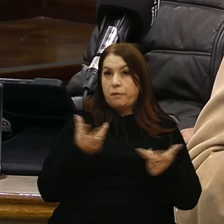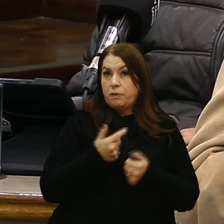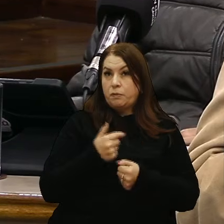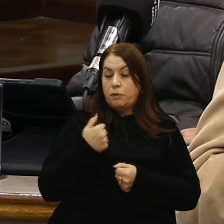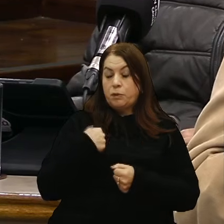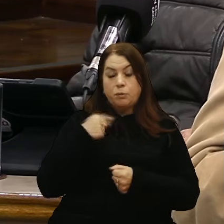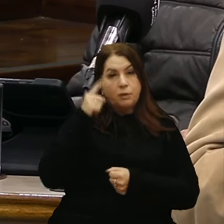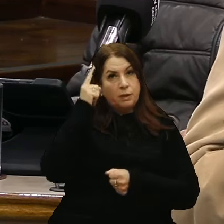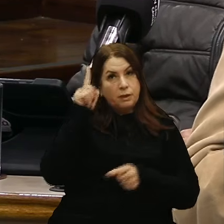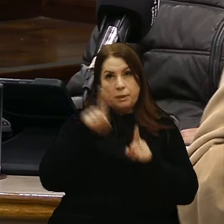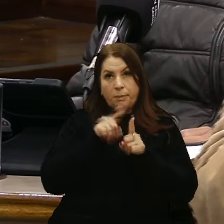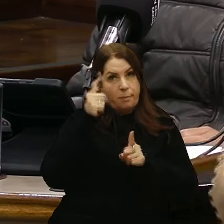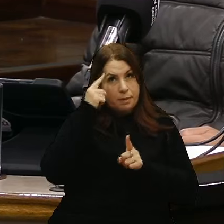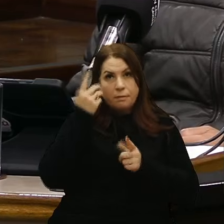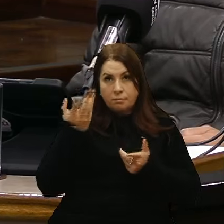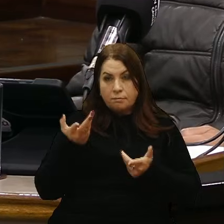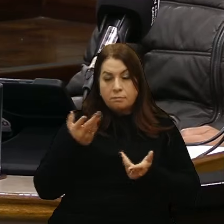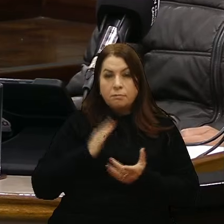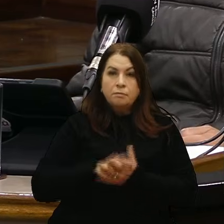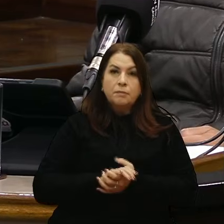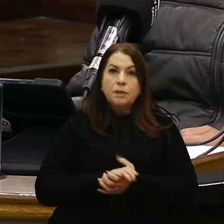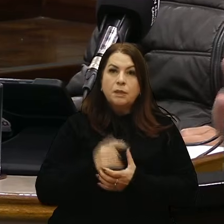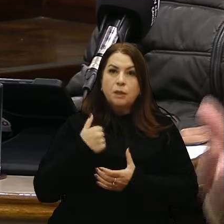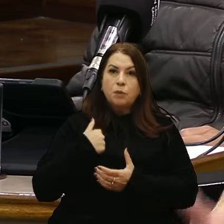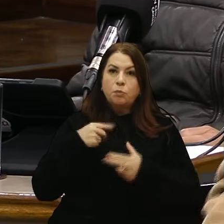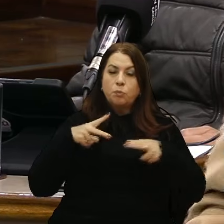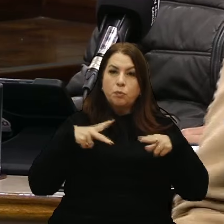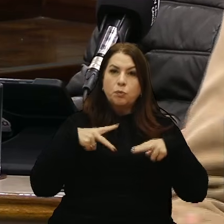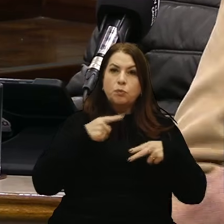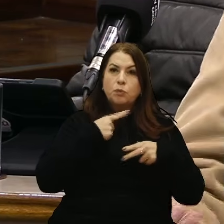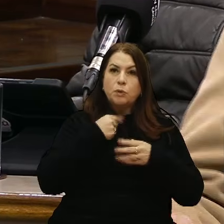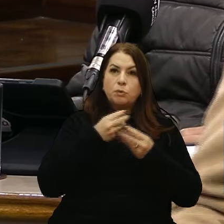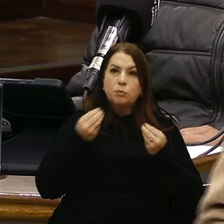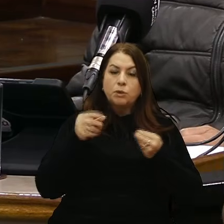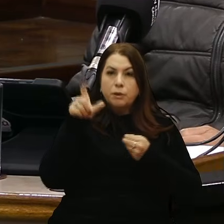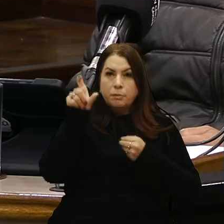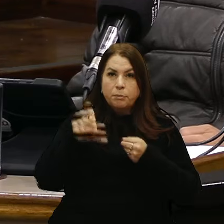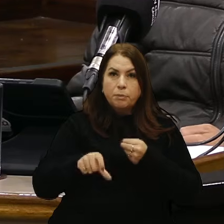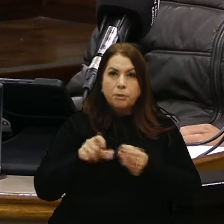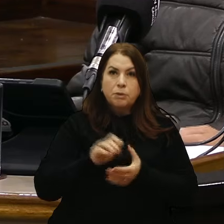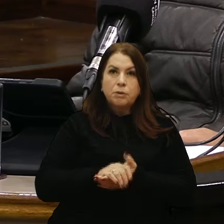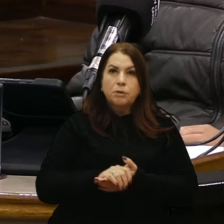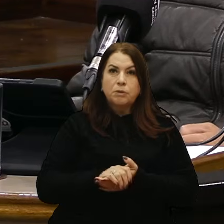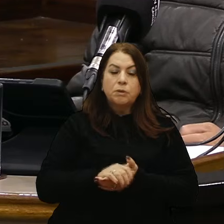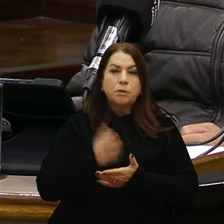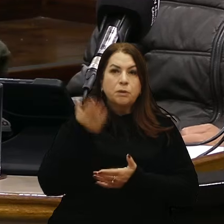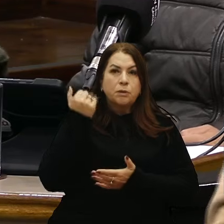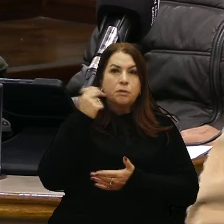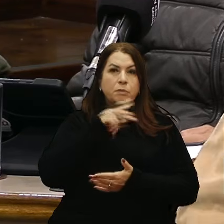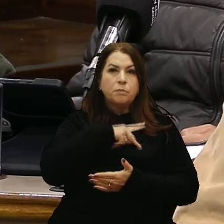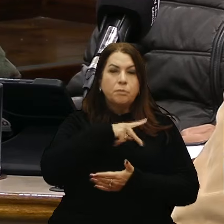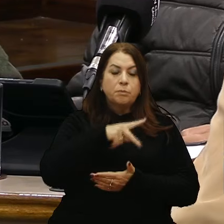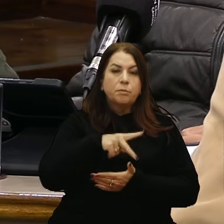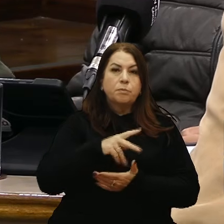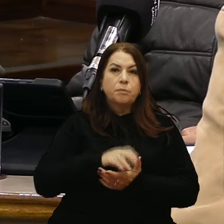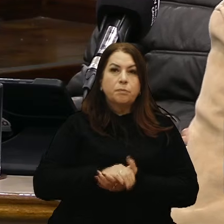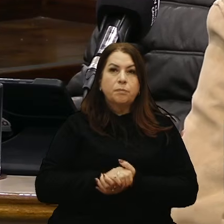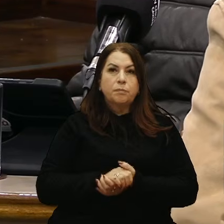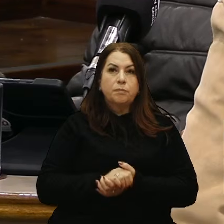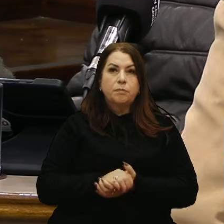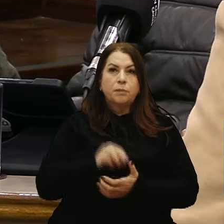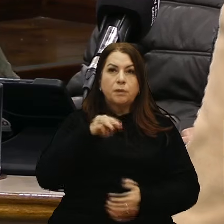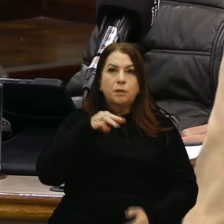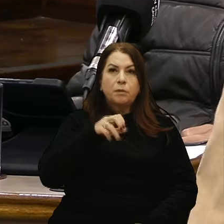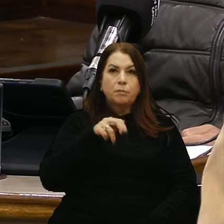eu pensava. Porque eu particularmente gostei muito da pessoa da antiga presidente, a dona